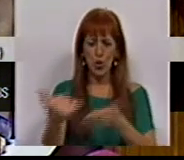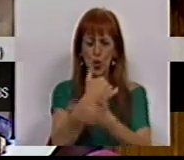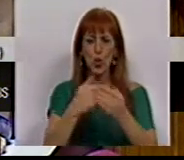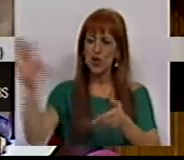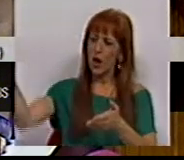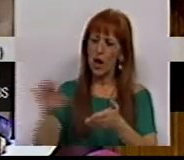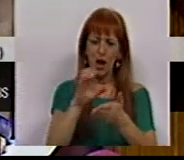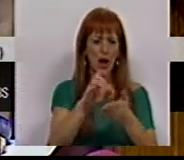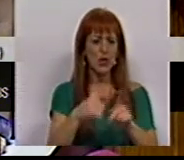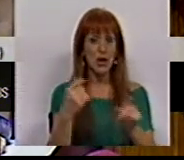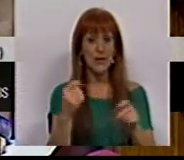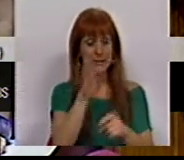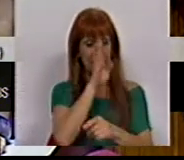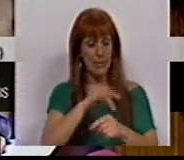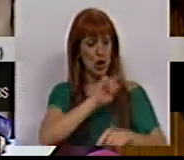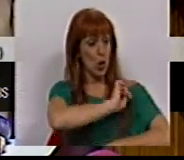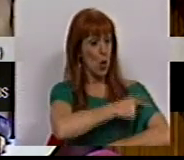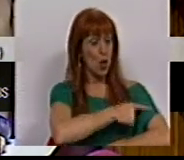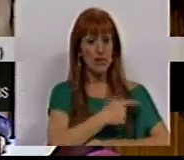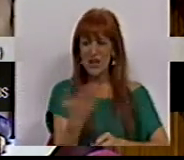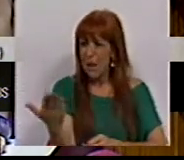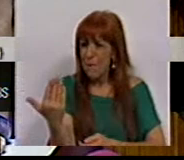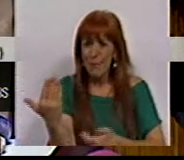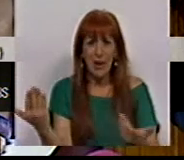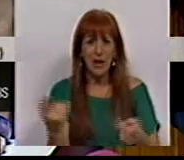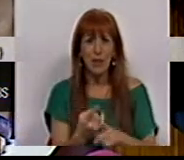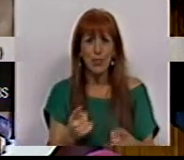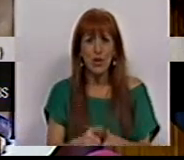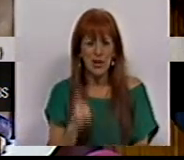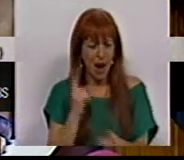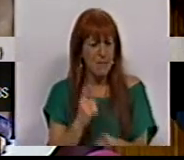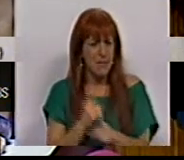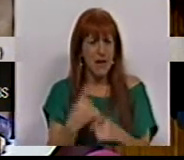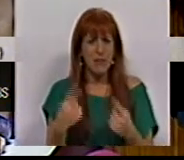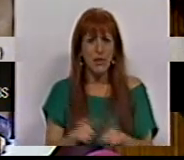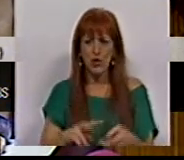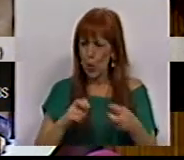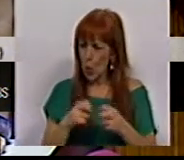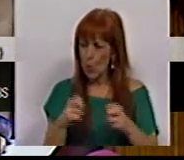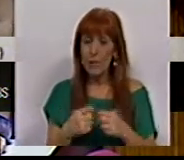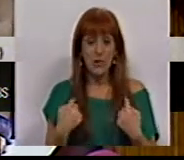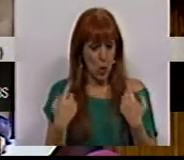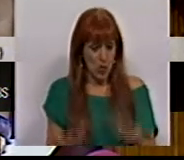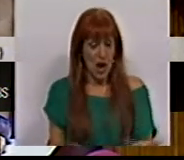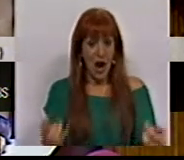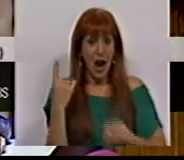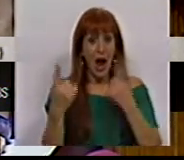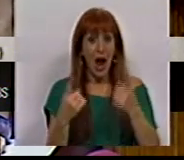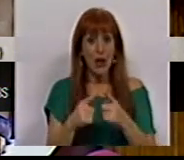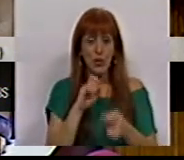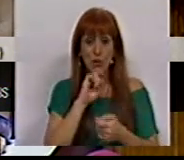recursos alocados para a execução dessas competências são insuficientes, persistindo à mesma os problemas que hoje existem e alguns